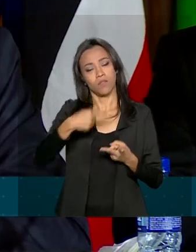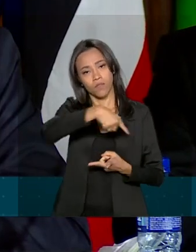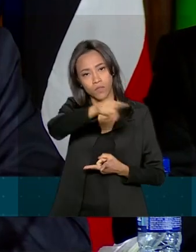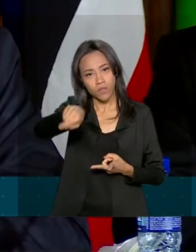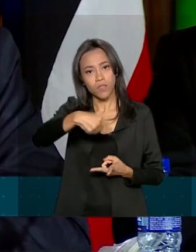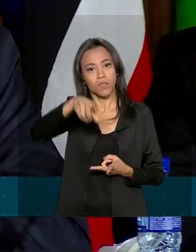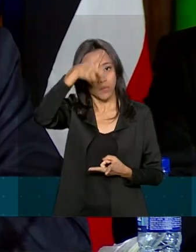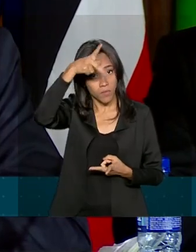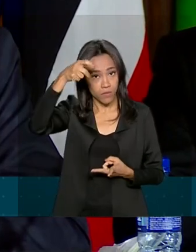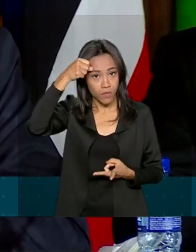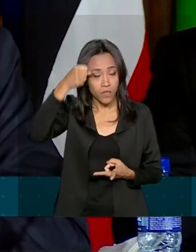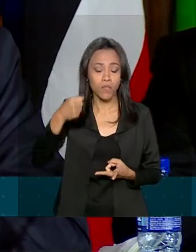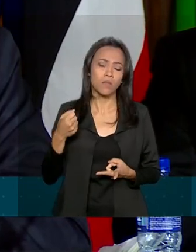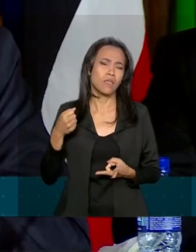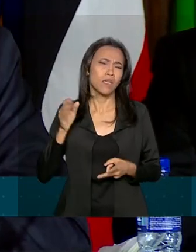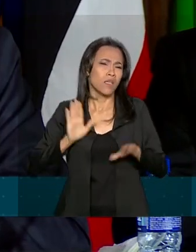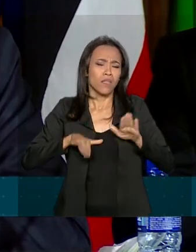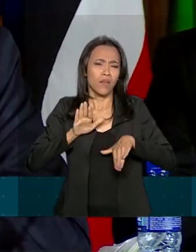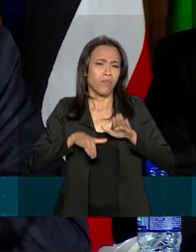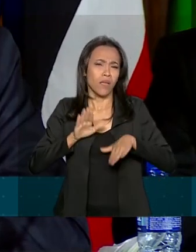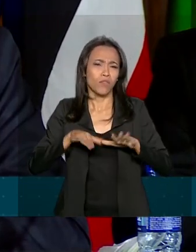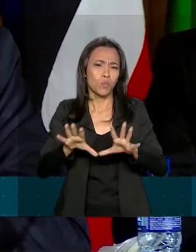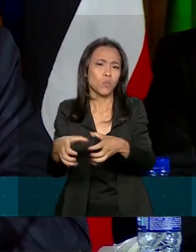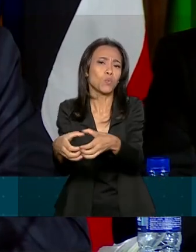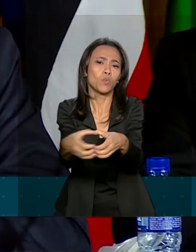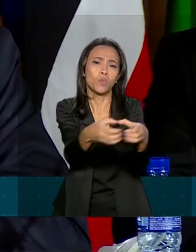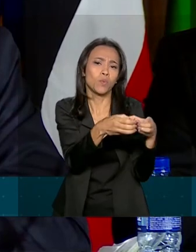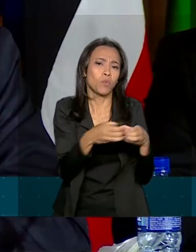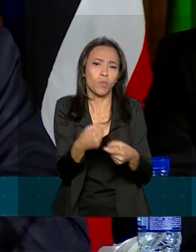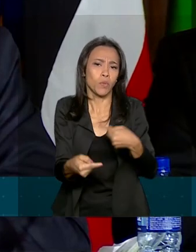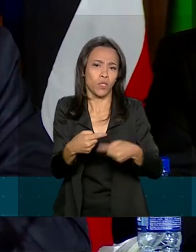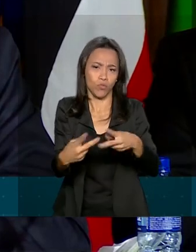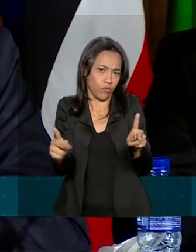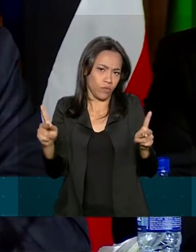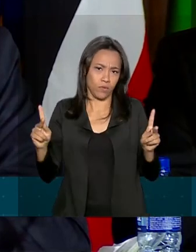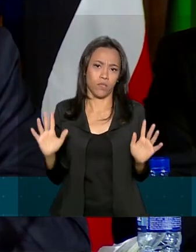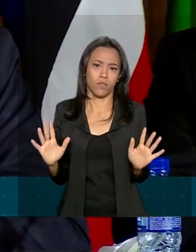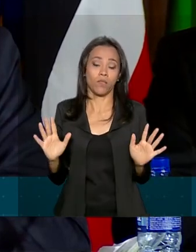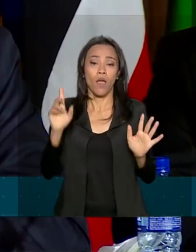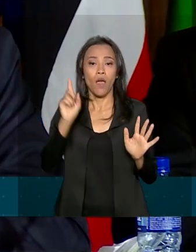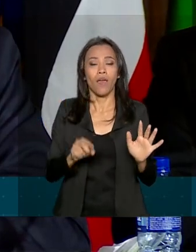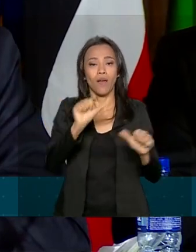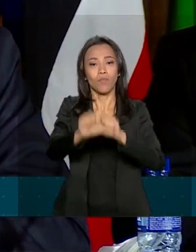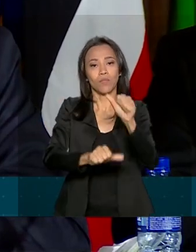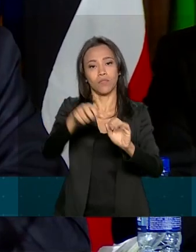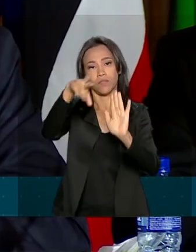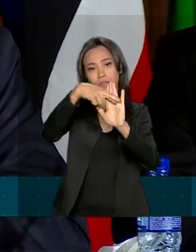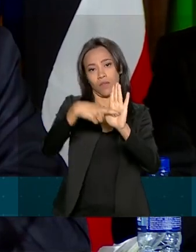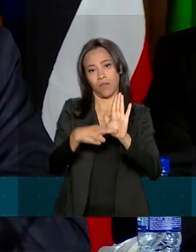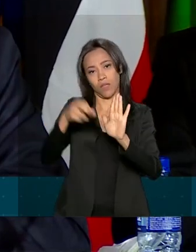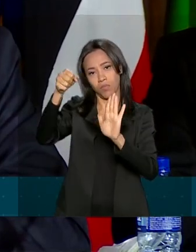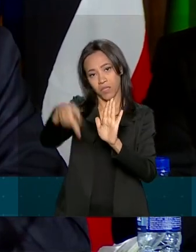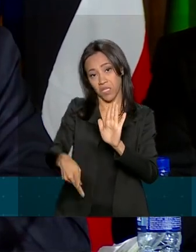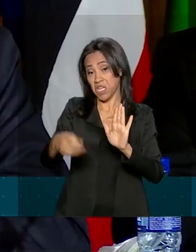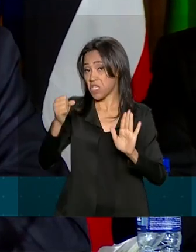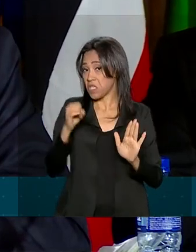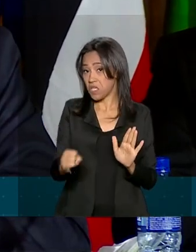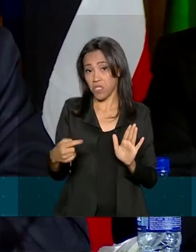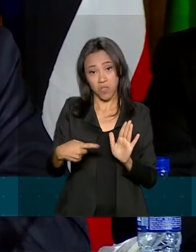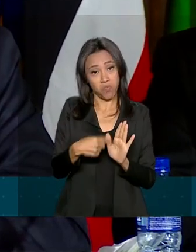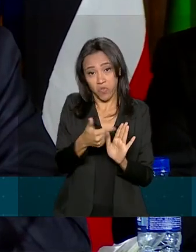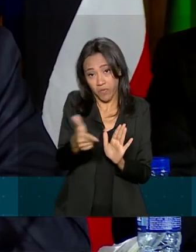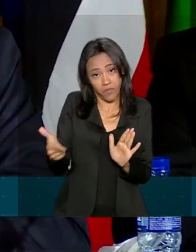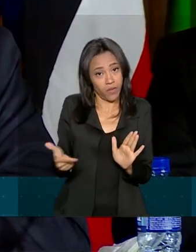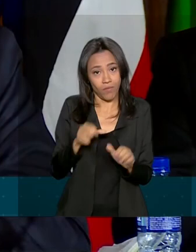prefeitos, independente da questão partidária. É a reforma da Previdência, sem a qual não